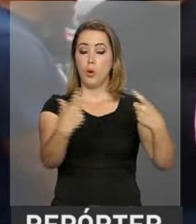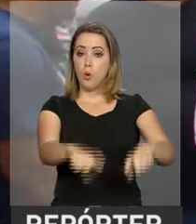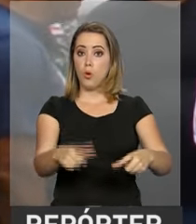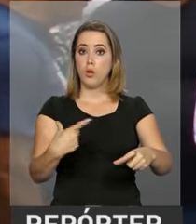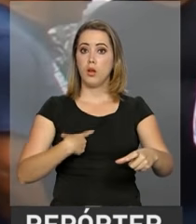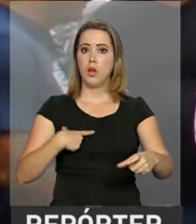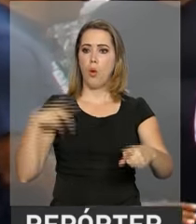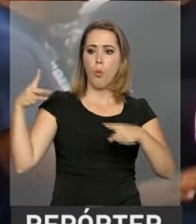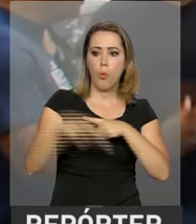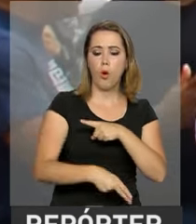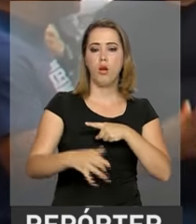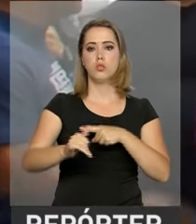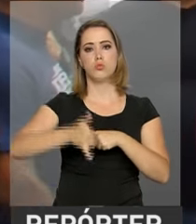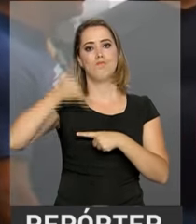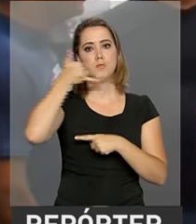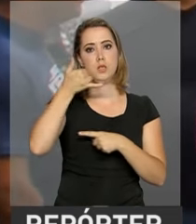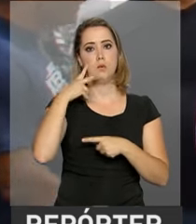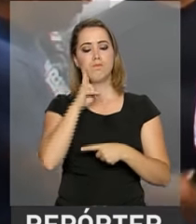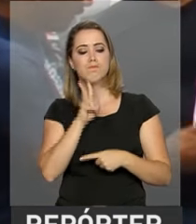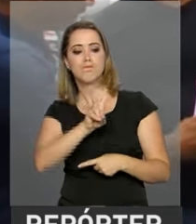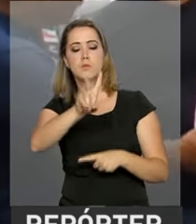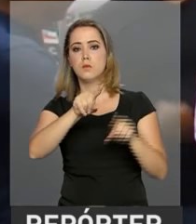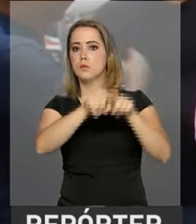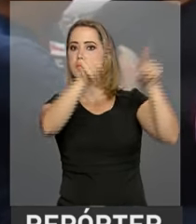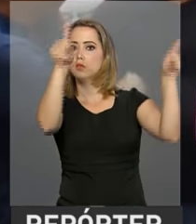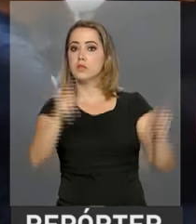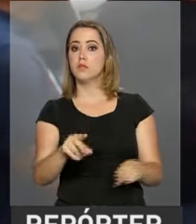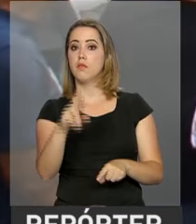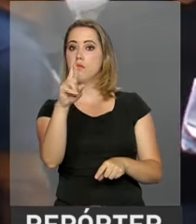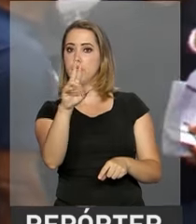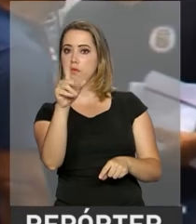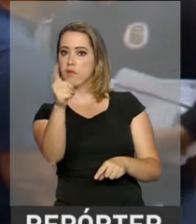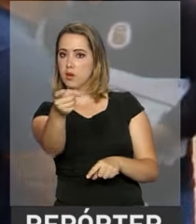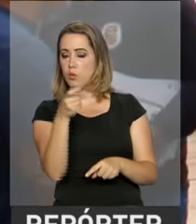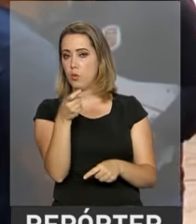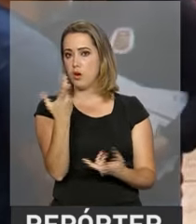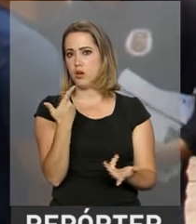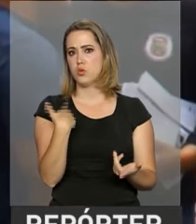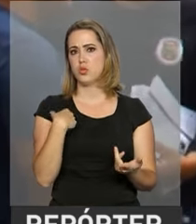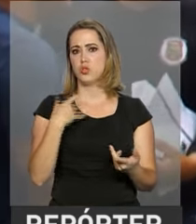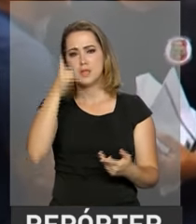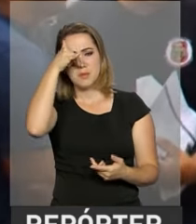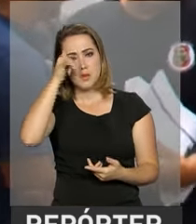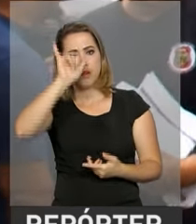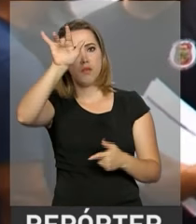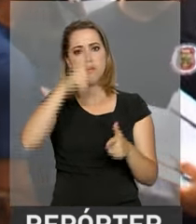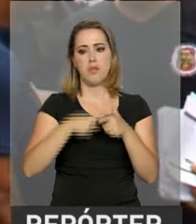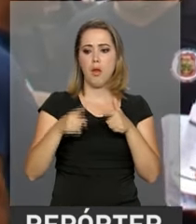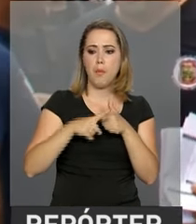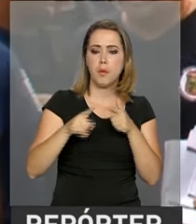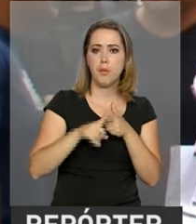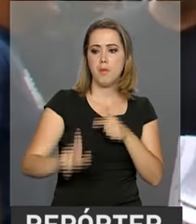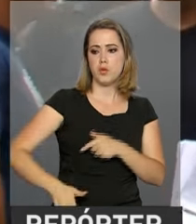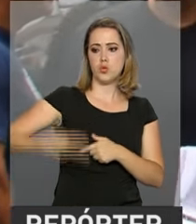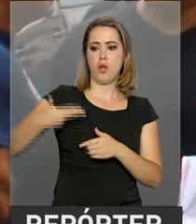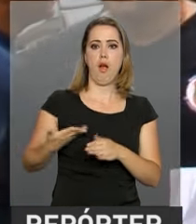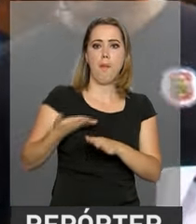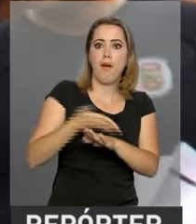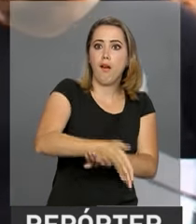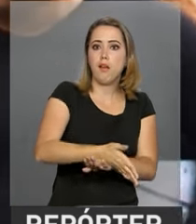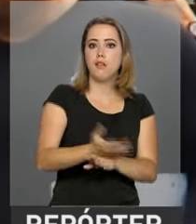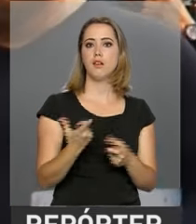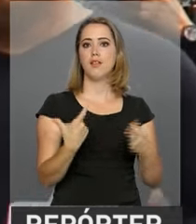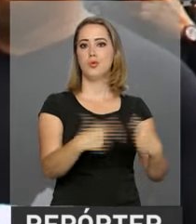celular, unidades com scanner e raio-x para evitar o entra e sai de armas, celulares, instrumentos, drogas,